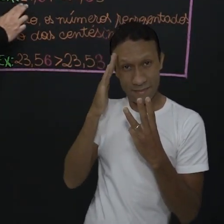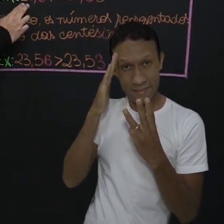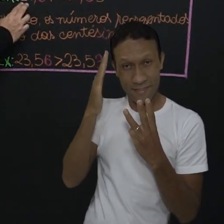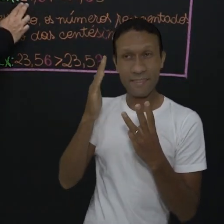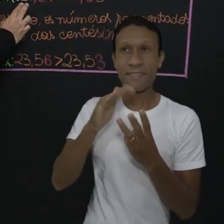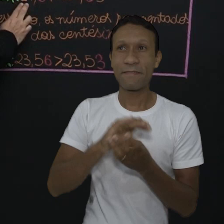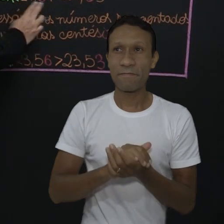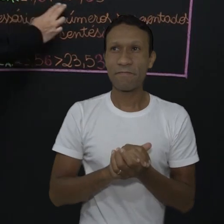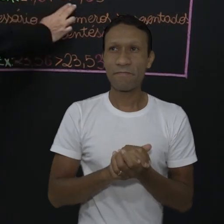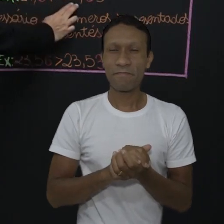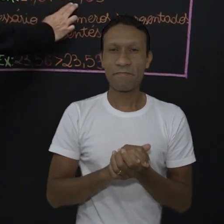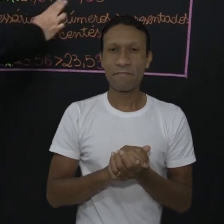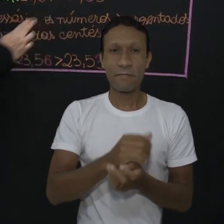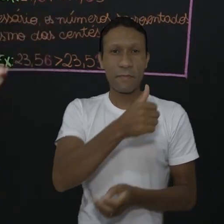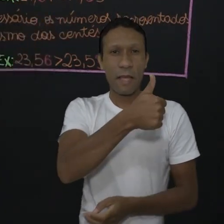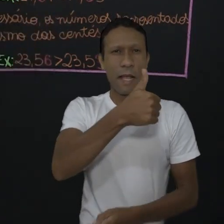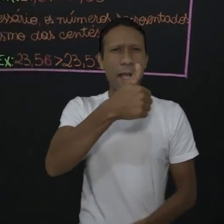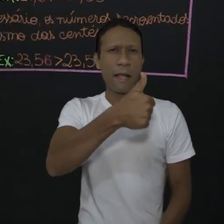Então, ó,